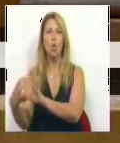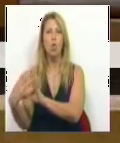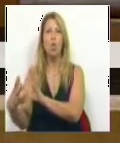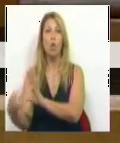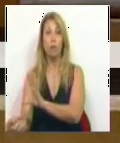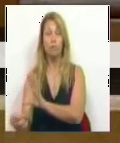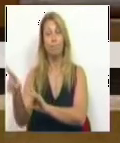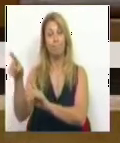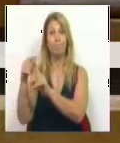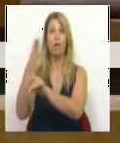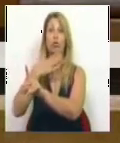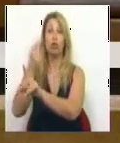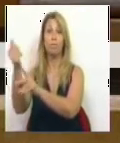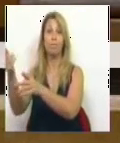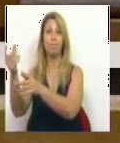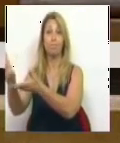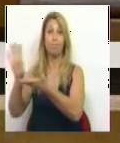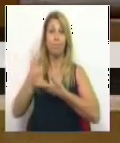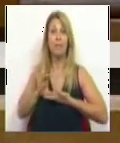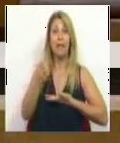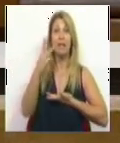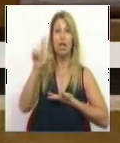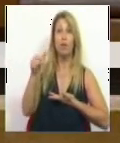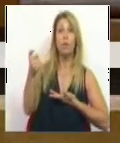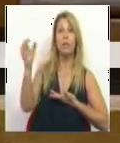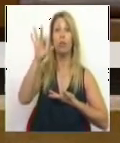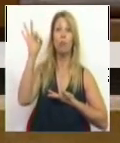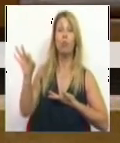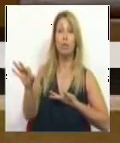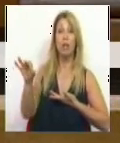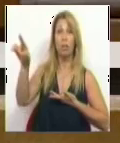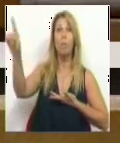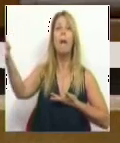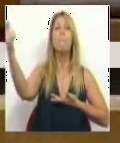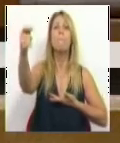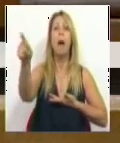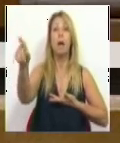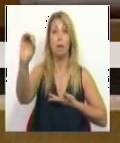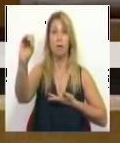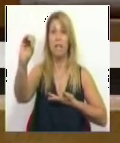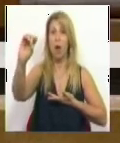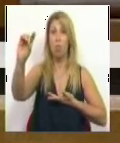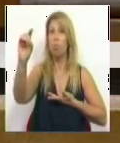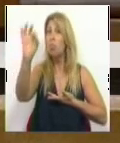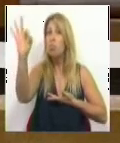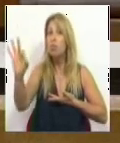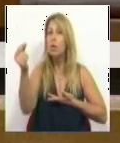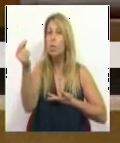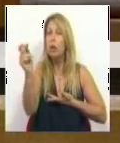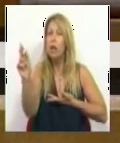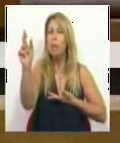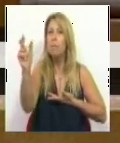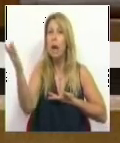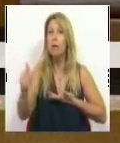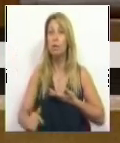a 3,5%, o que pagam, vejam bem, a pouco mais de 0%. Combater este assalto